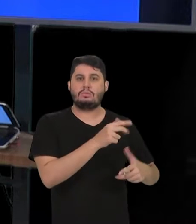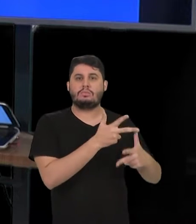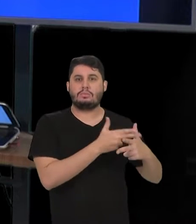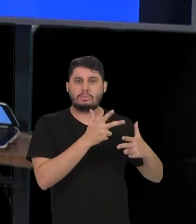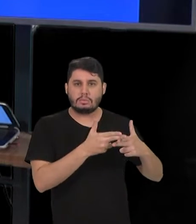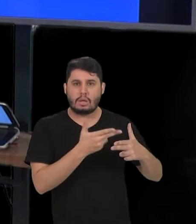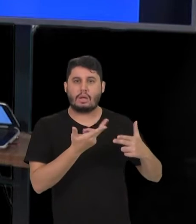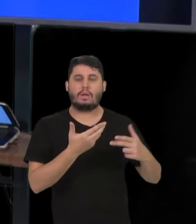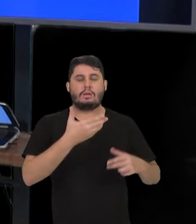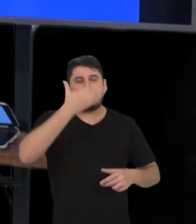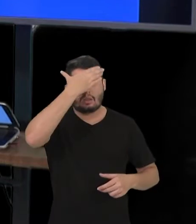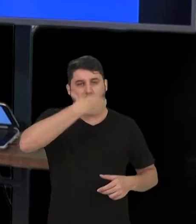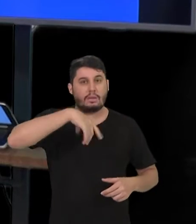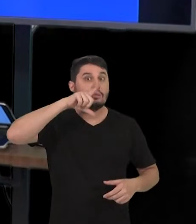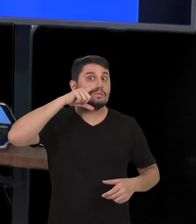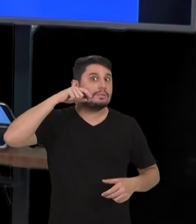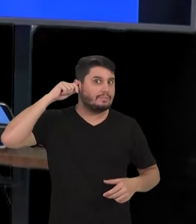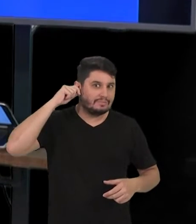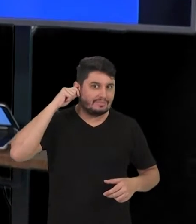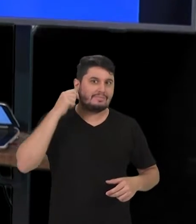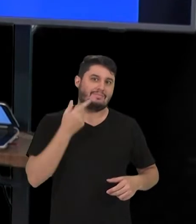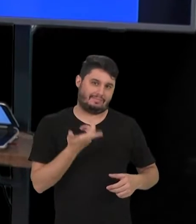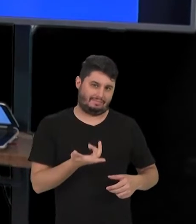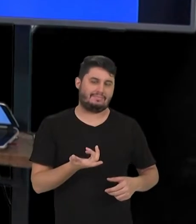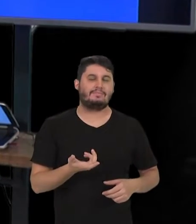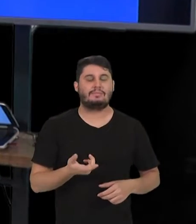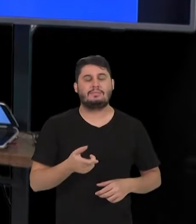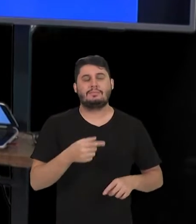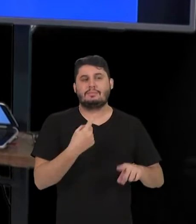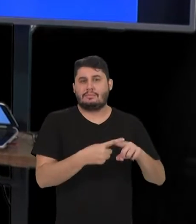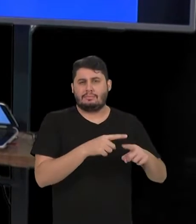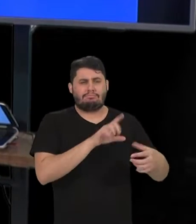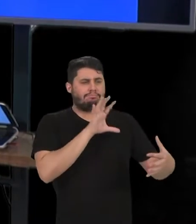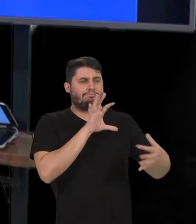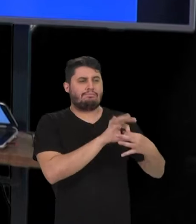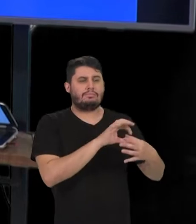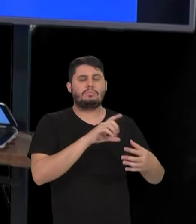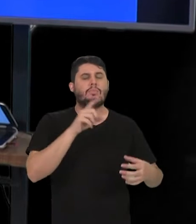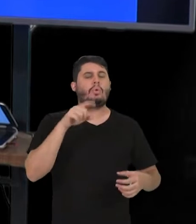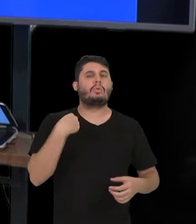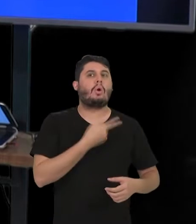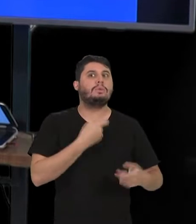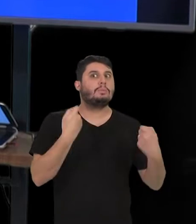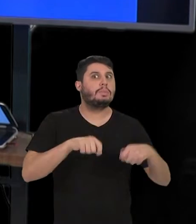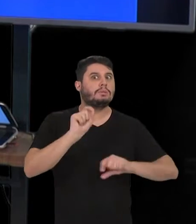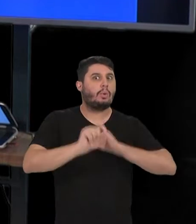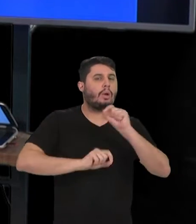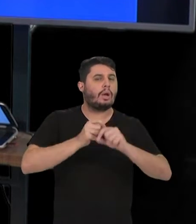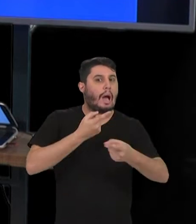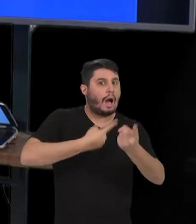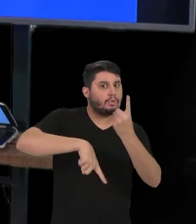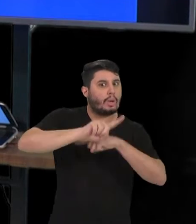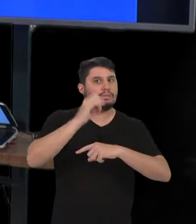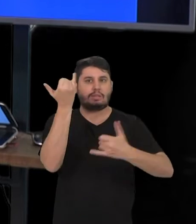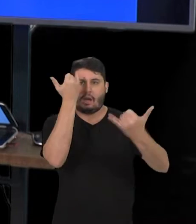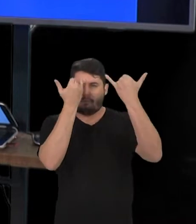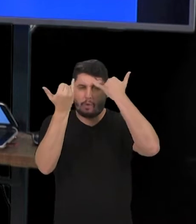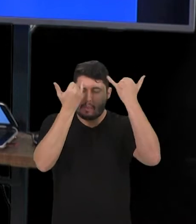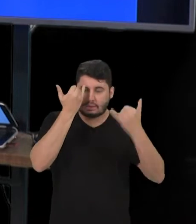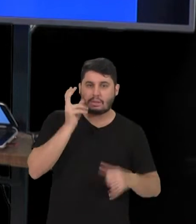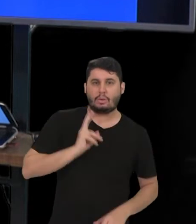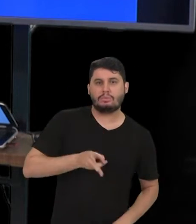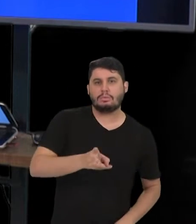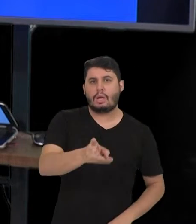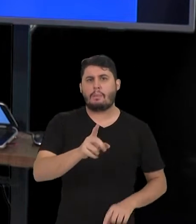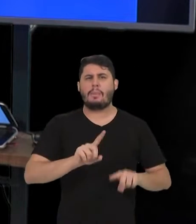sei se o meu espanhol está em dia aí, mas é por aí. Essa imagem reflete muito conhecimento de mundo, né? A gente precisa se atualizar no que está acontecendo ao nosso